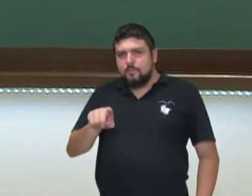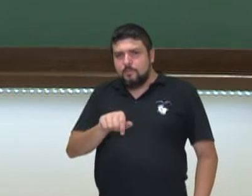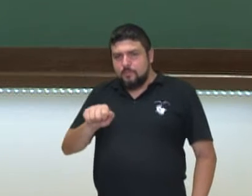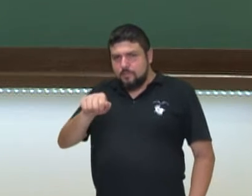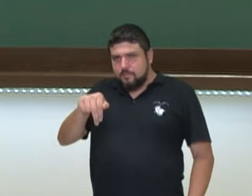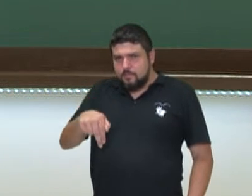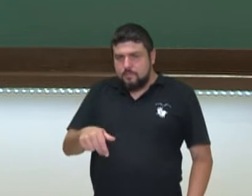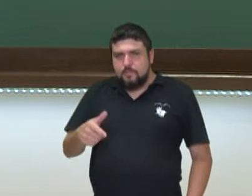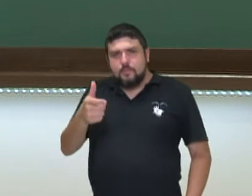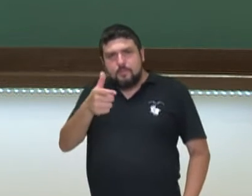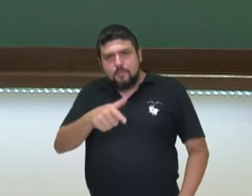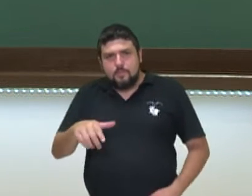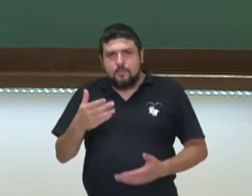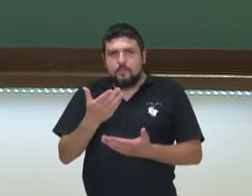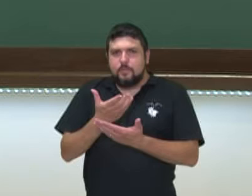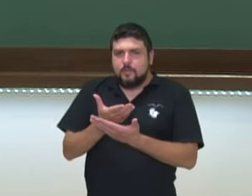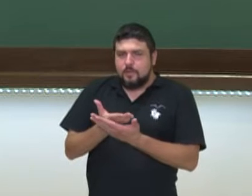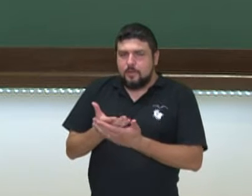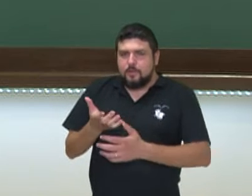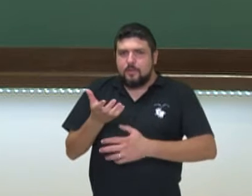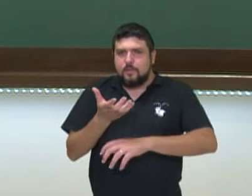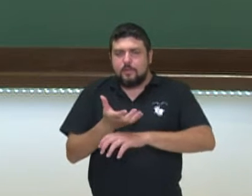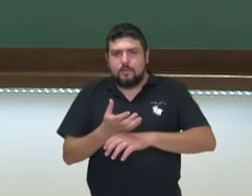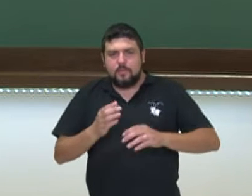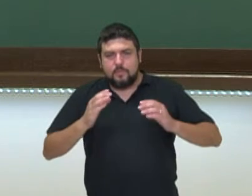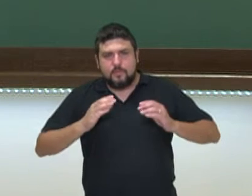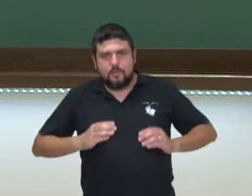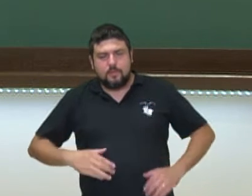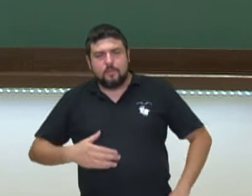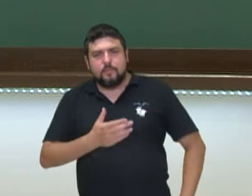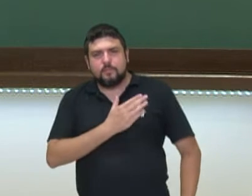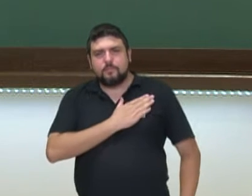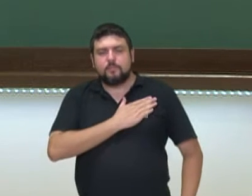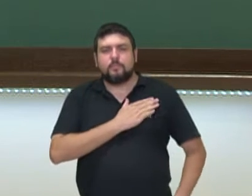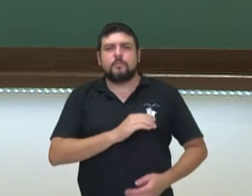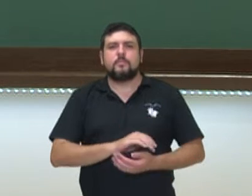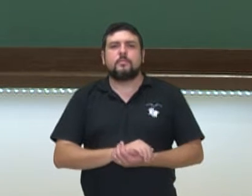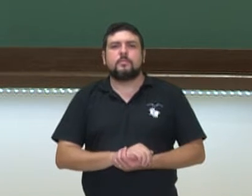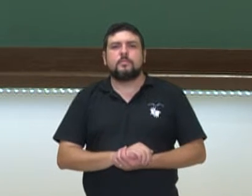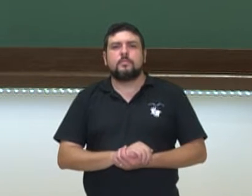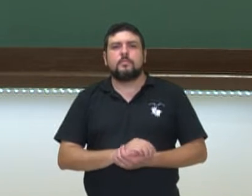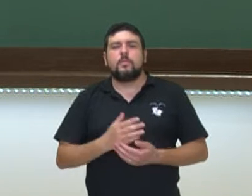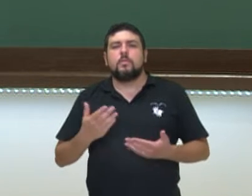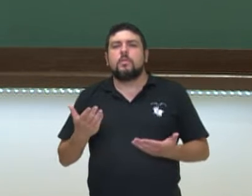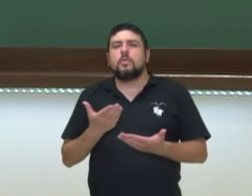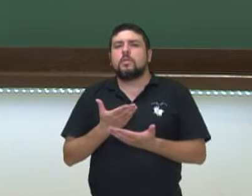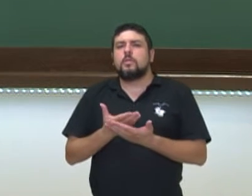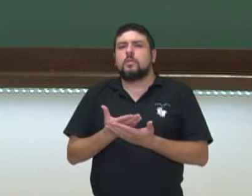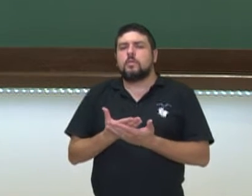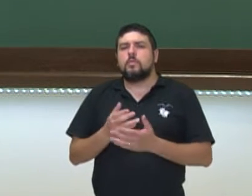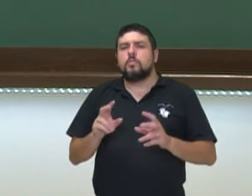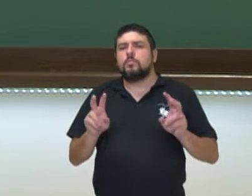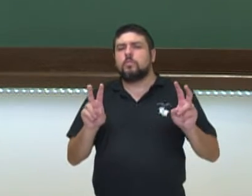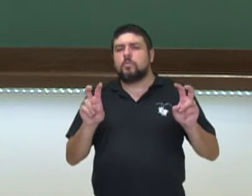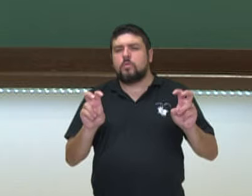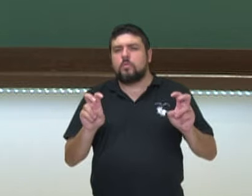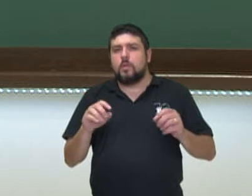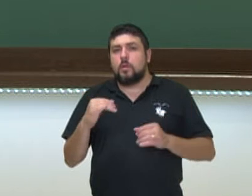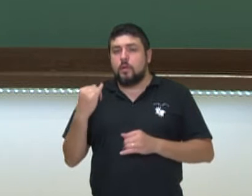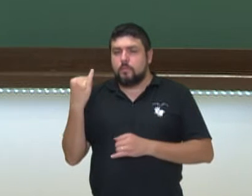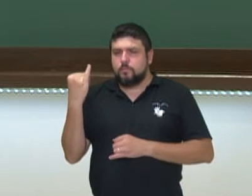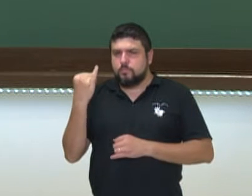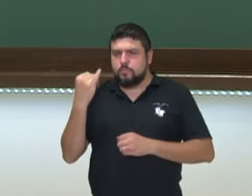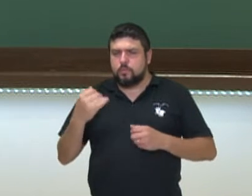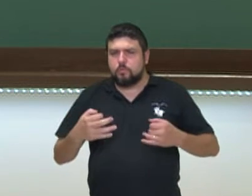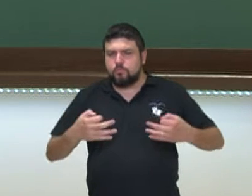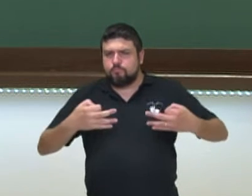é mais uma aula de cidadania e civismo. Na aula de hoje vamos falar sobre a importância da justiça